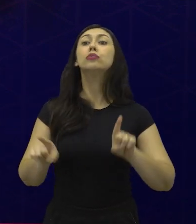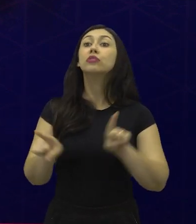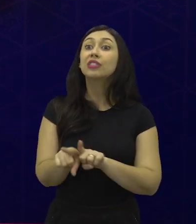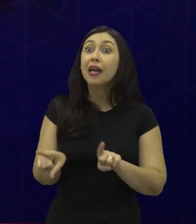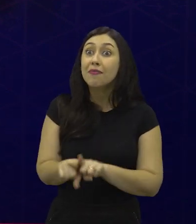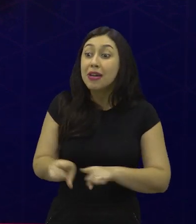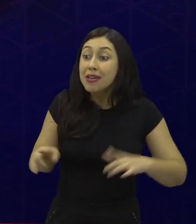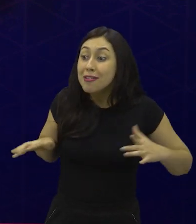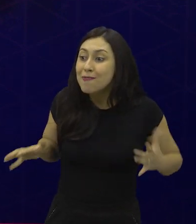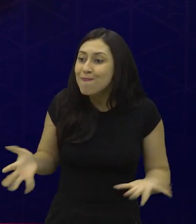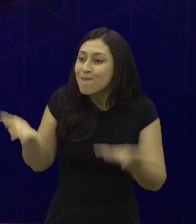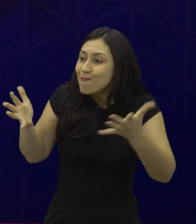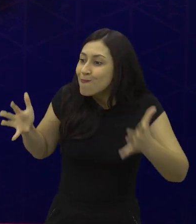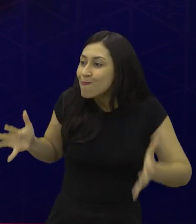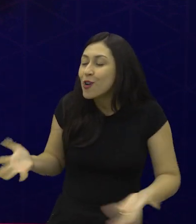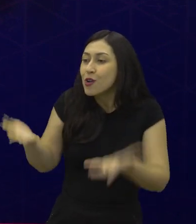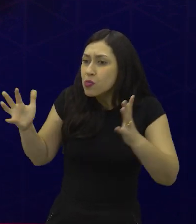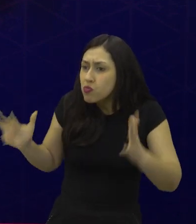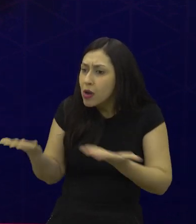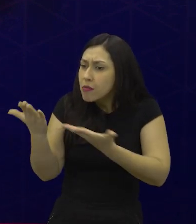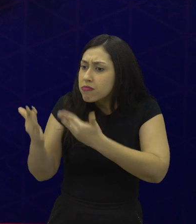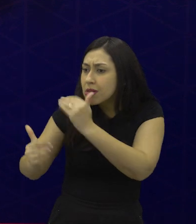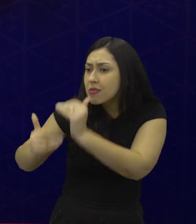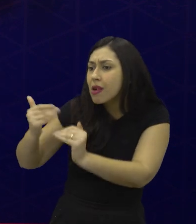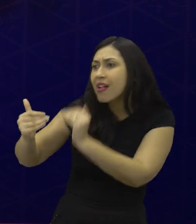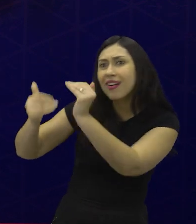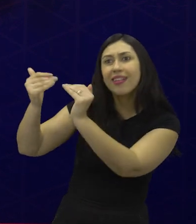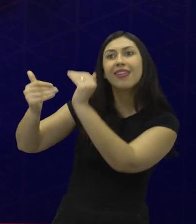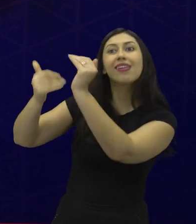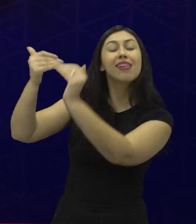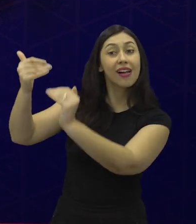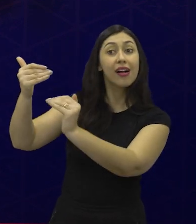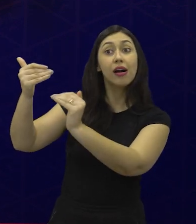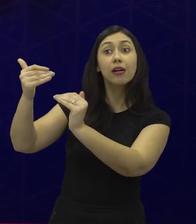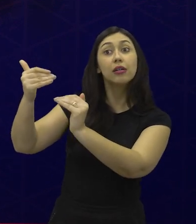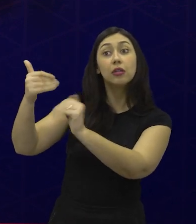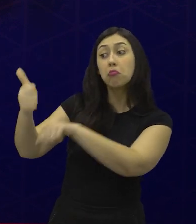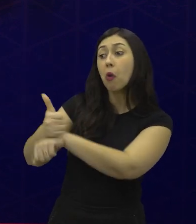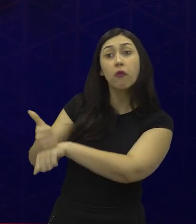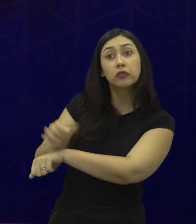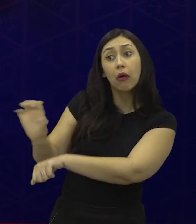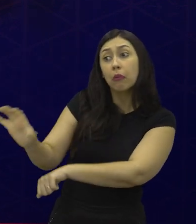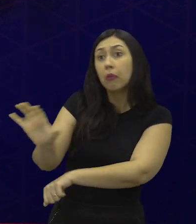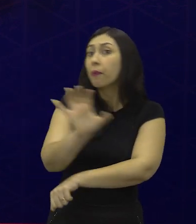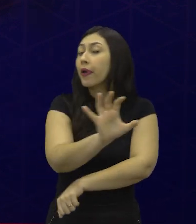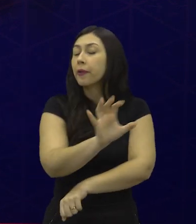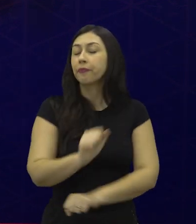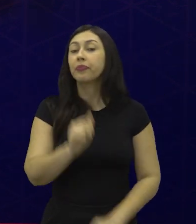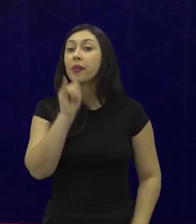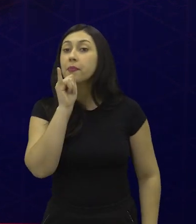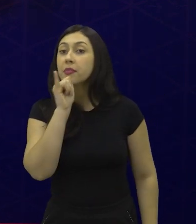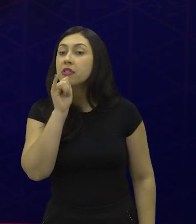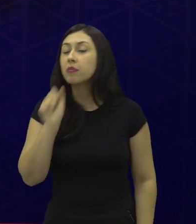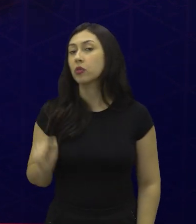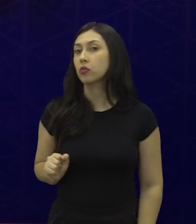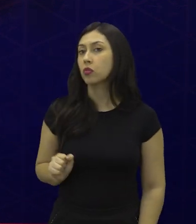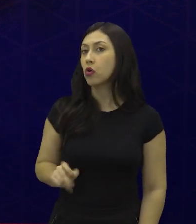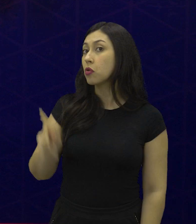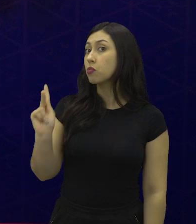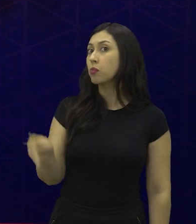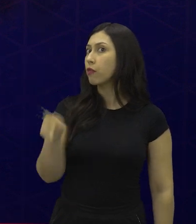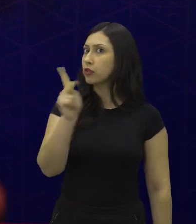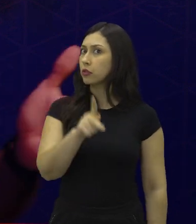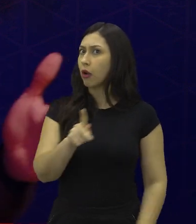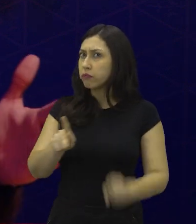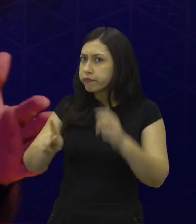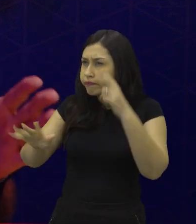vai incentivando aquela pessoa a se desenvolver na área dela, né? Então, o professor Xavier, ele não quer fazer